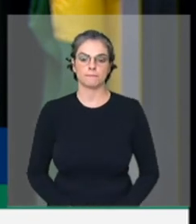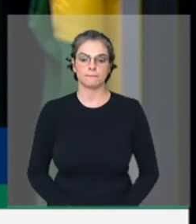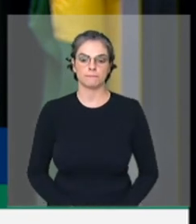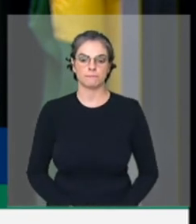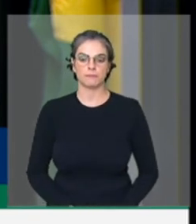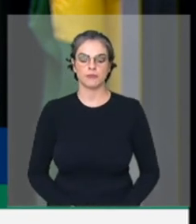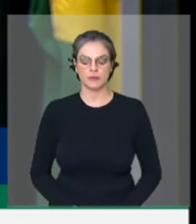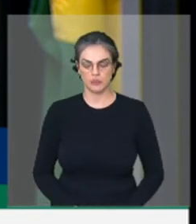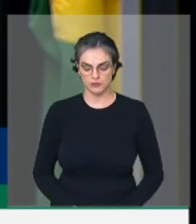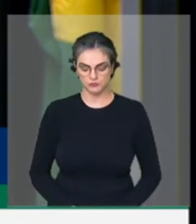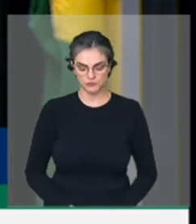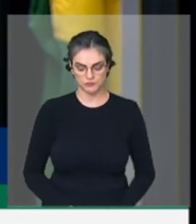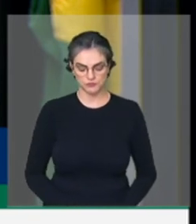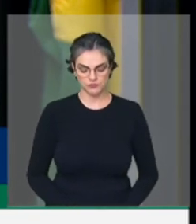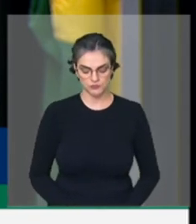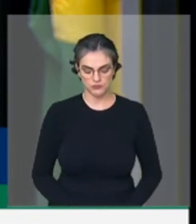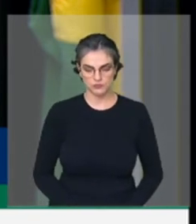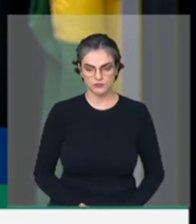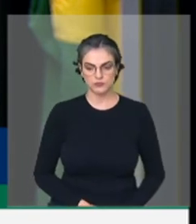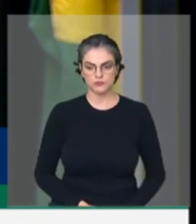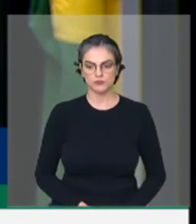precedente deste plenário,